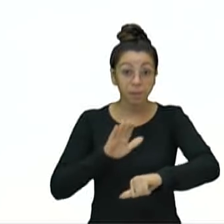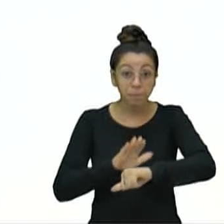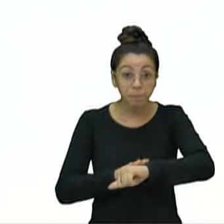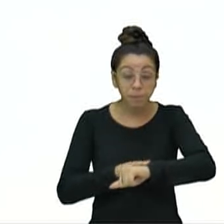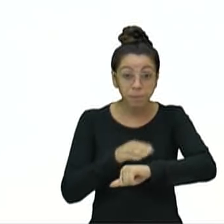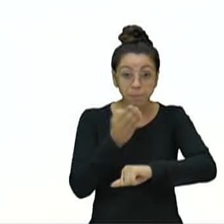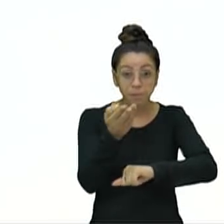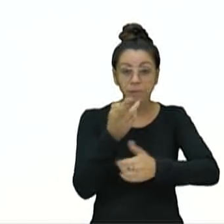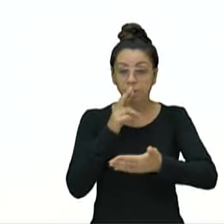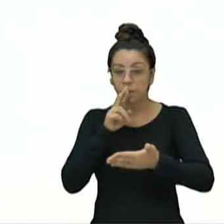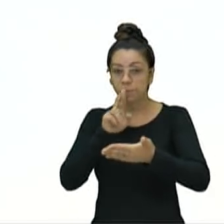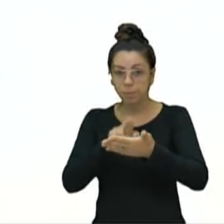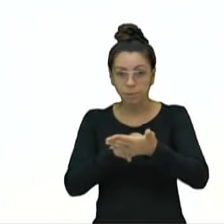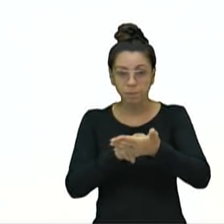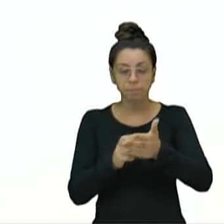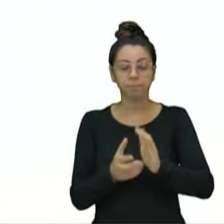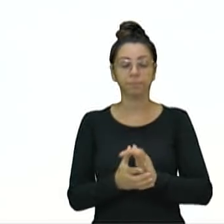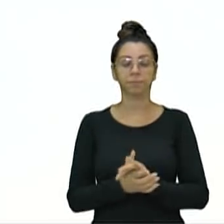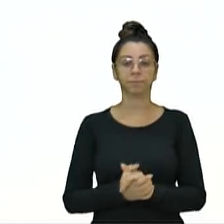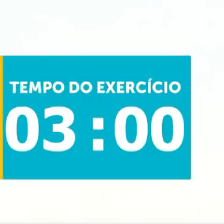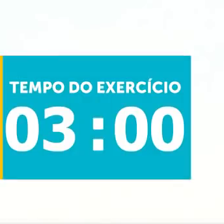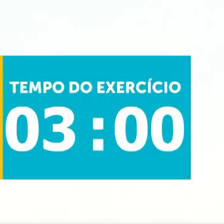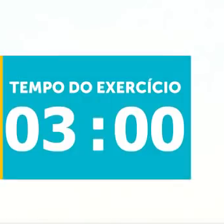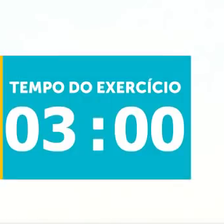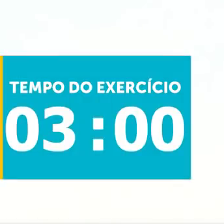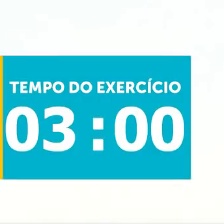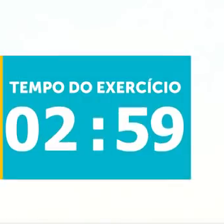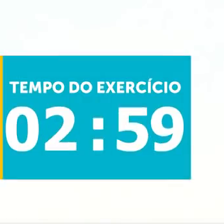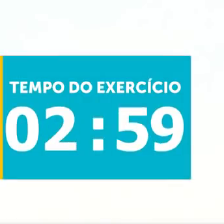para vocês completarem.